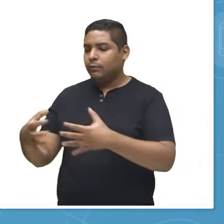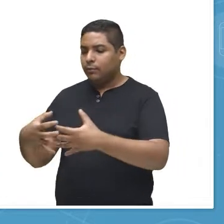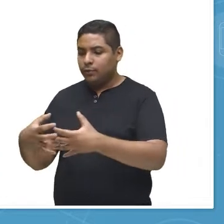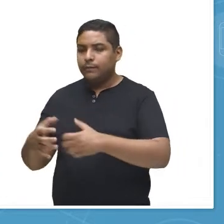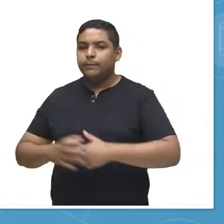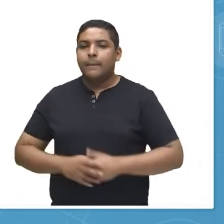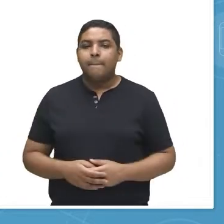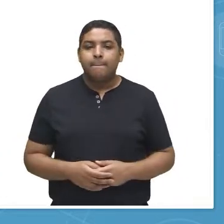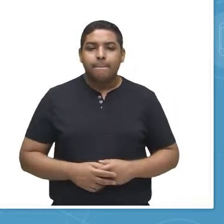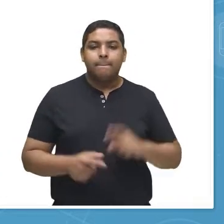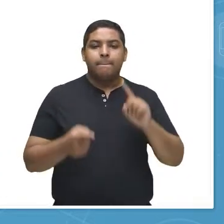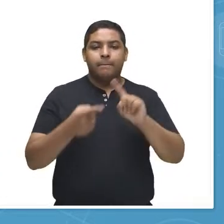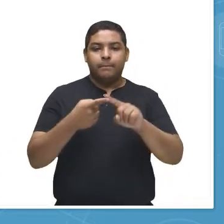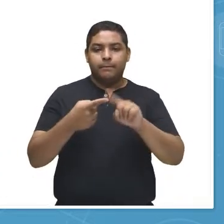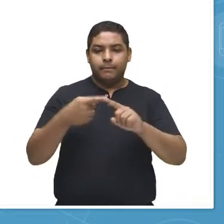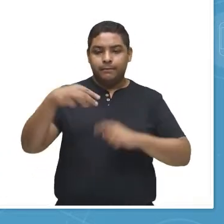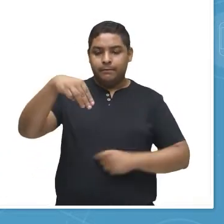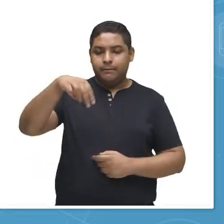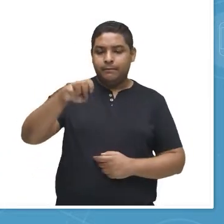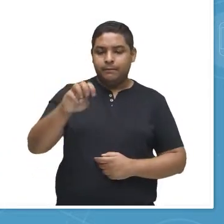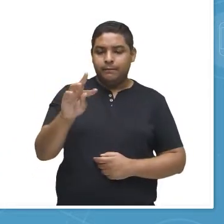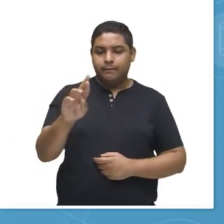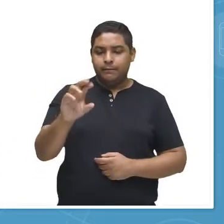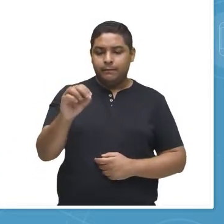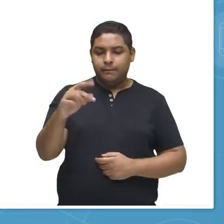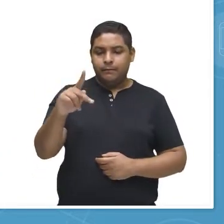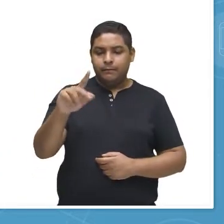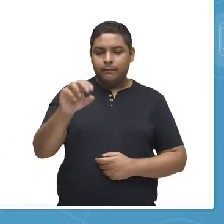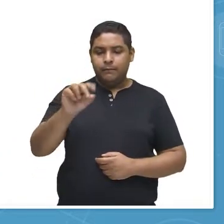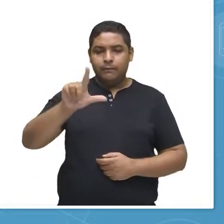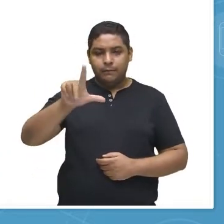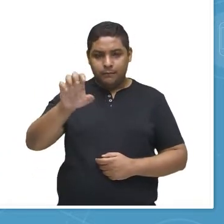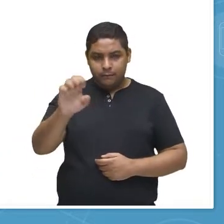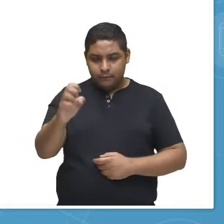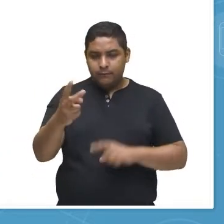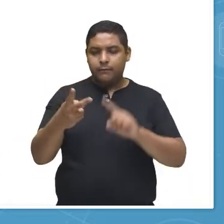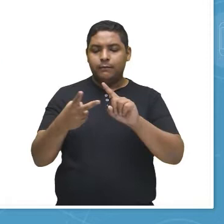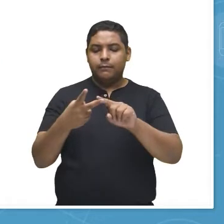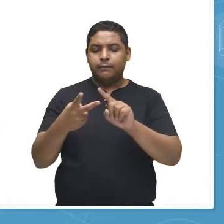subdivisões: metrópole, capital regional,